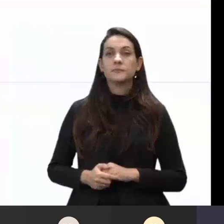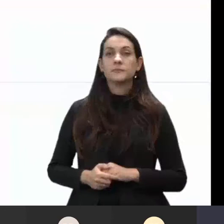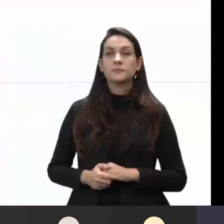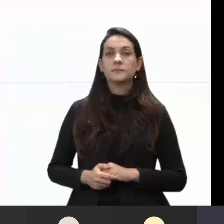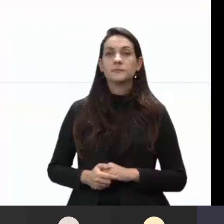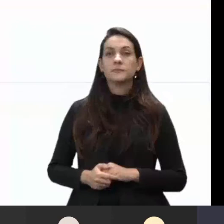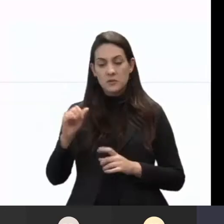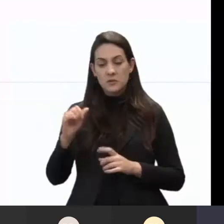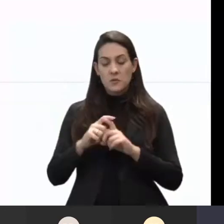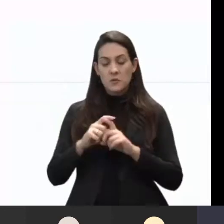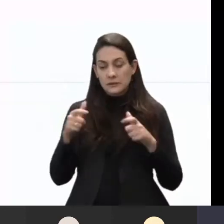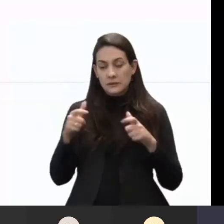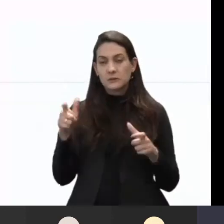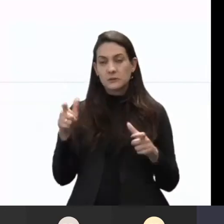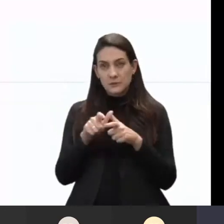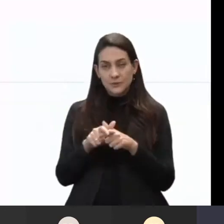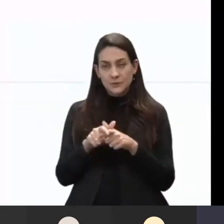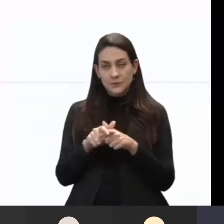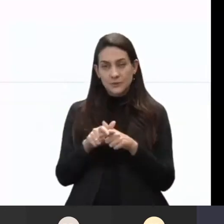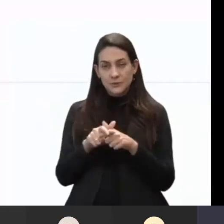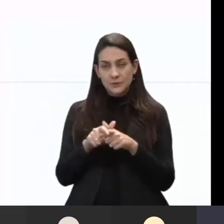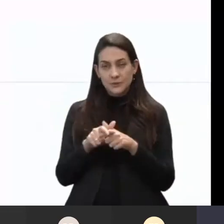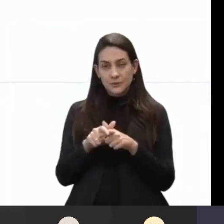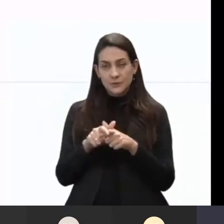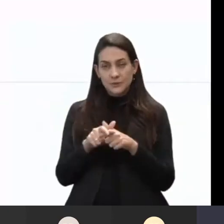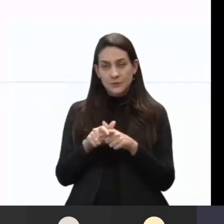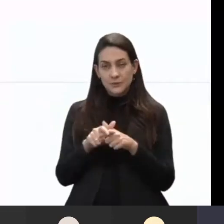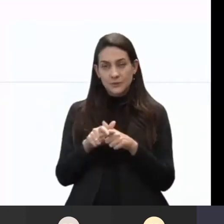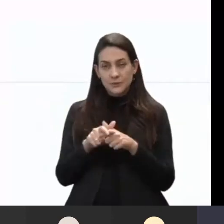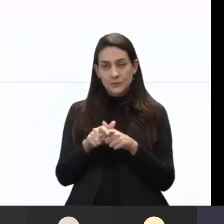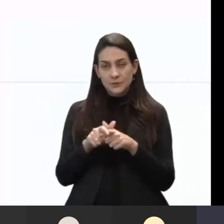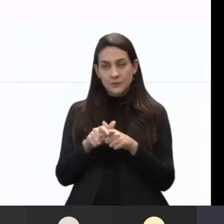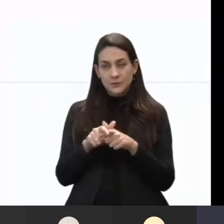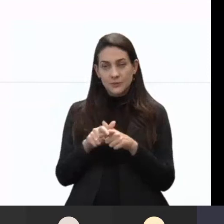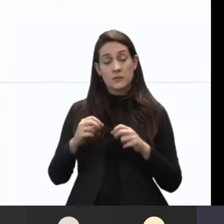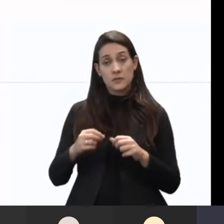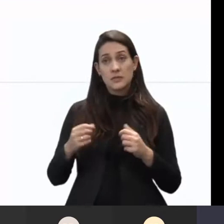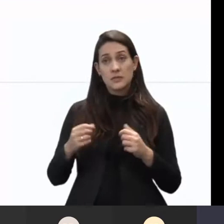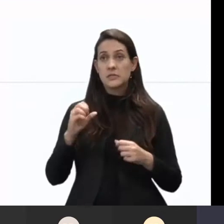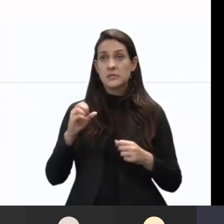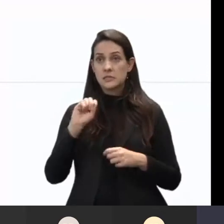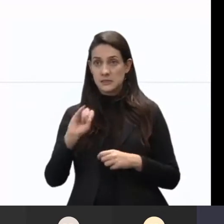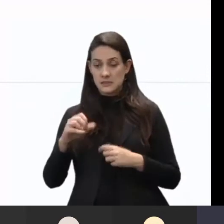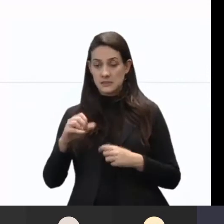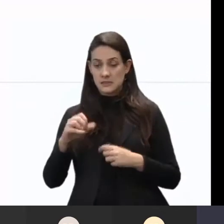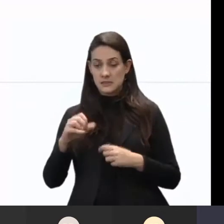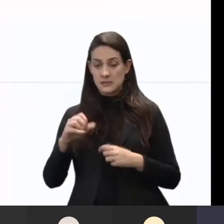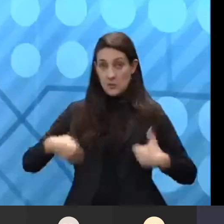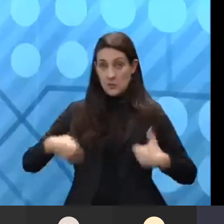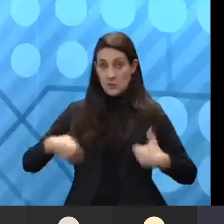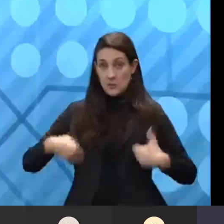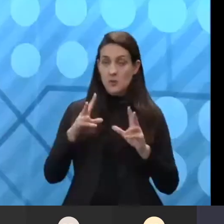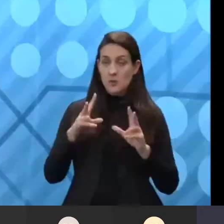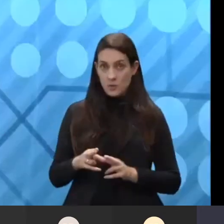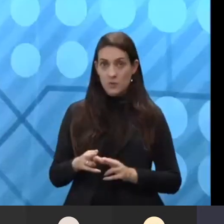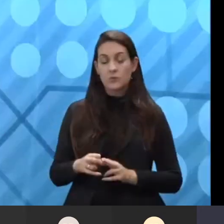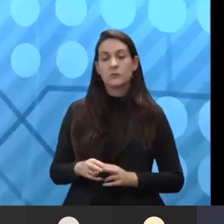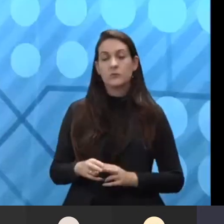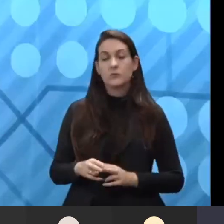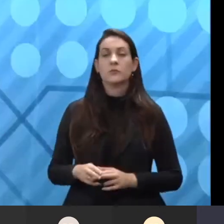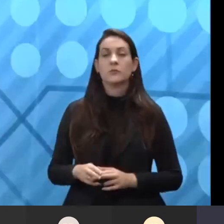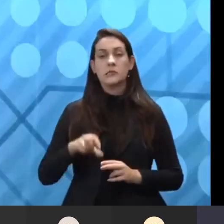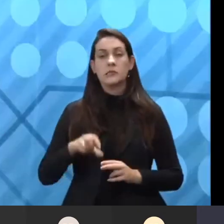que ver se essa ação é a mesma no organismo humano e se nessa concentração inibitória mínima nós não temos